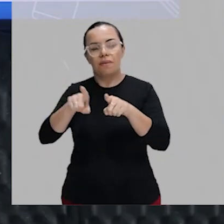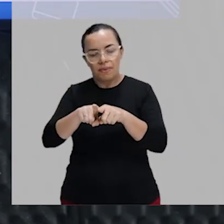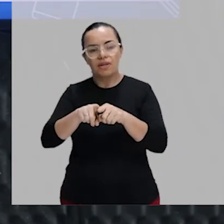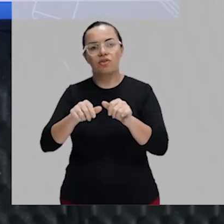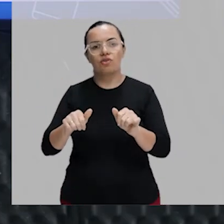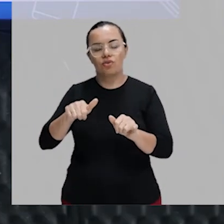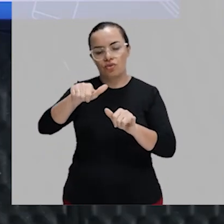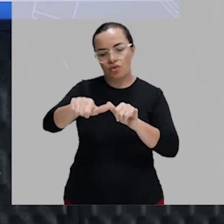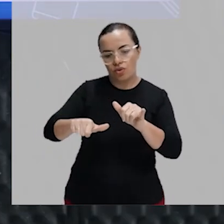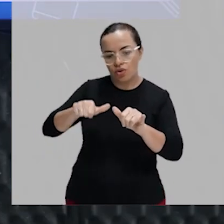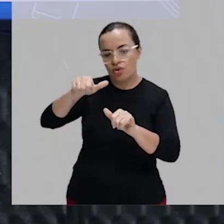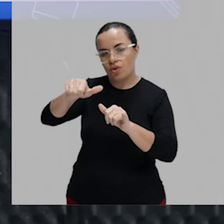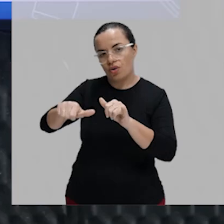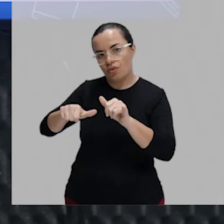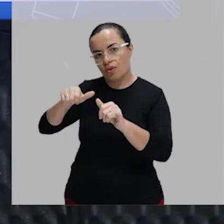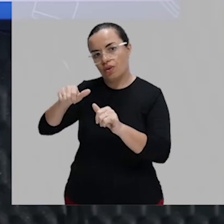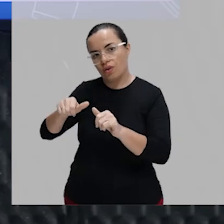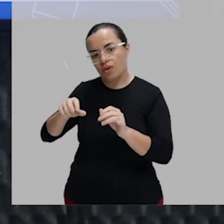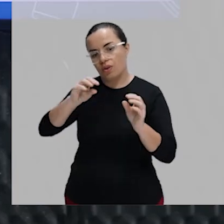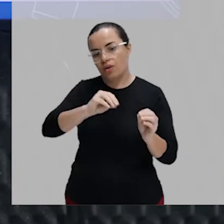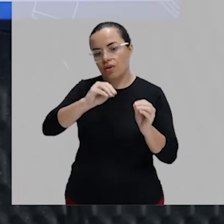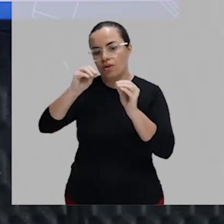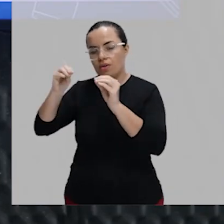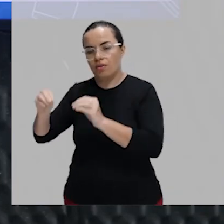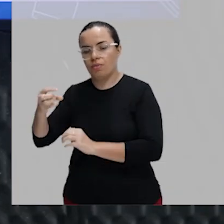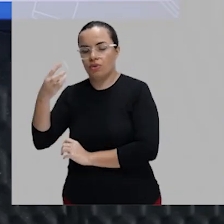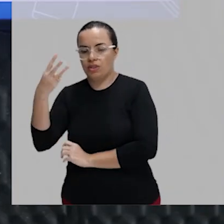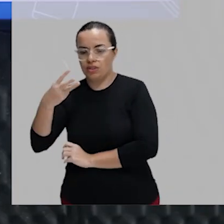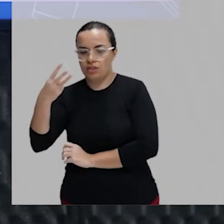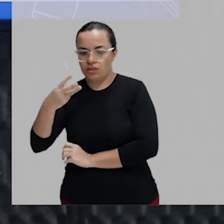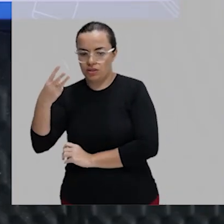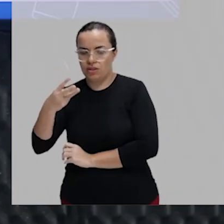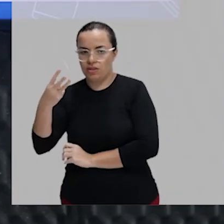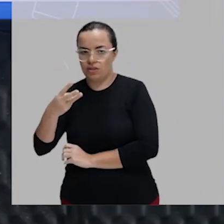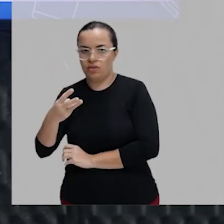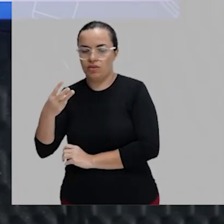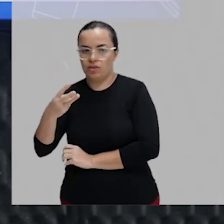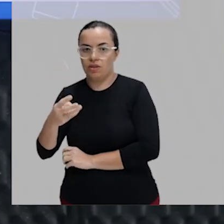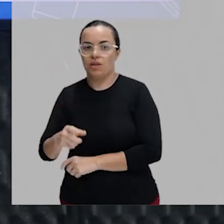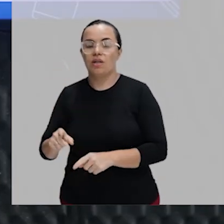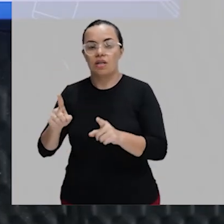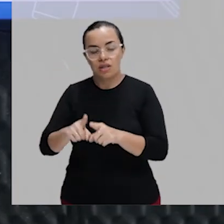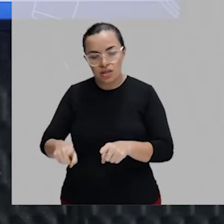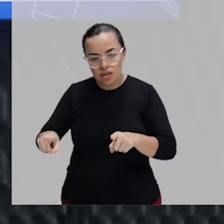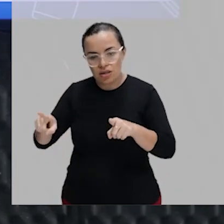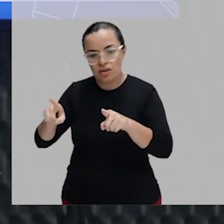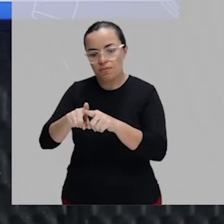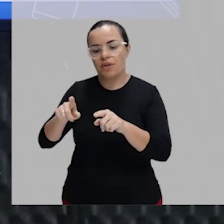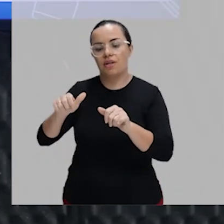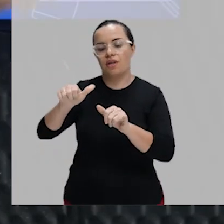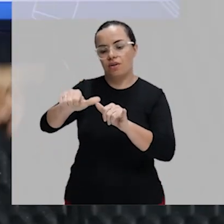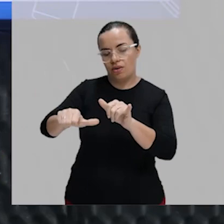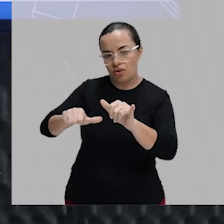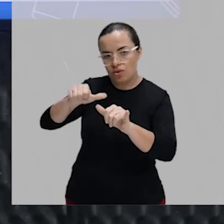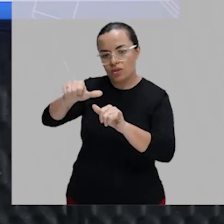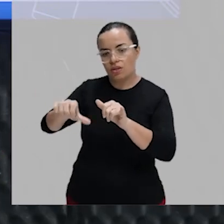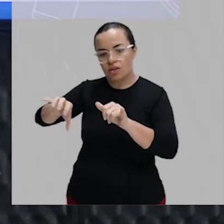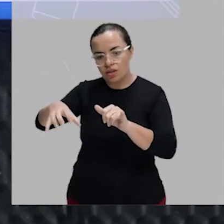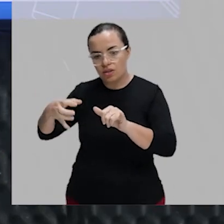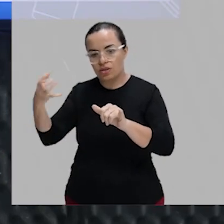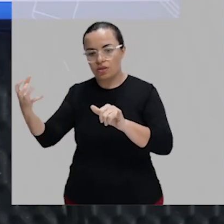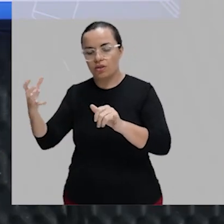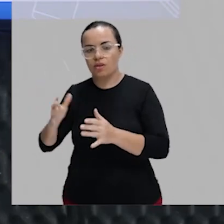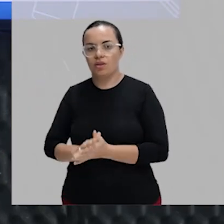substrato. E esse terceiro substrato sofrerá uma outra reação química que vai gerar num produto final.